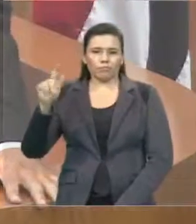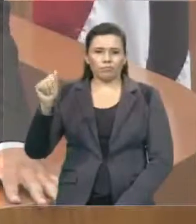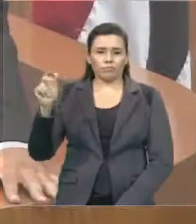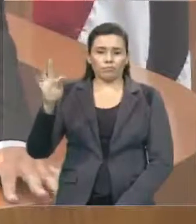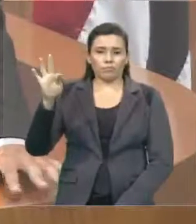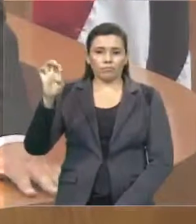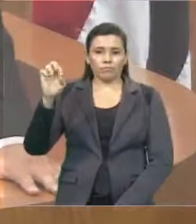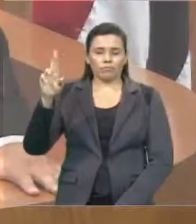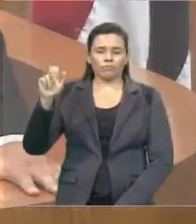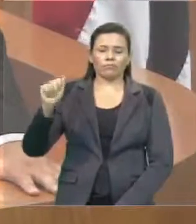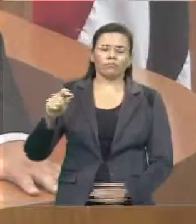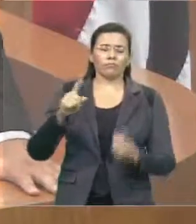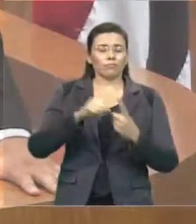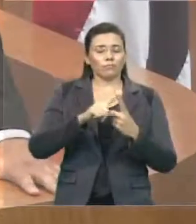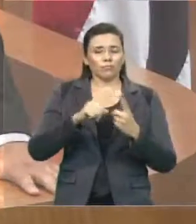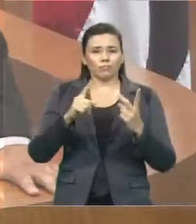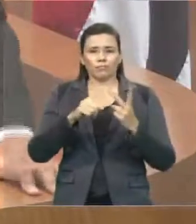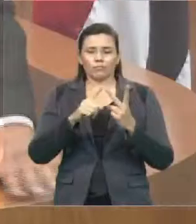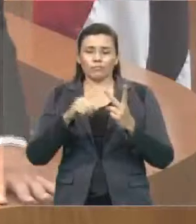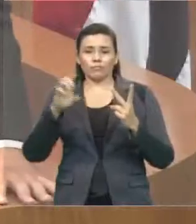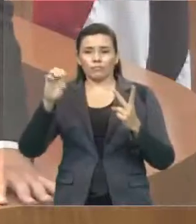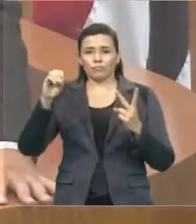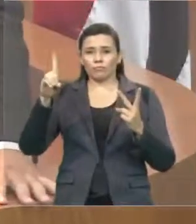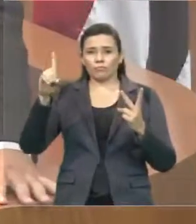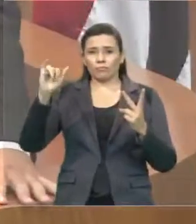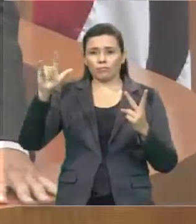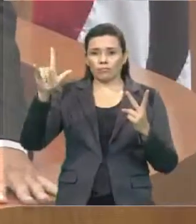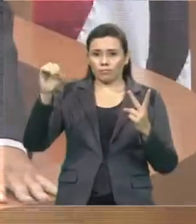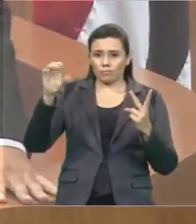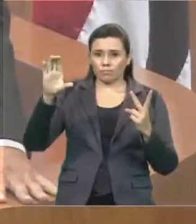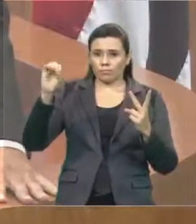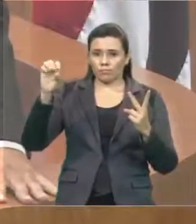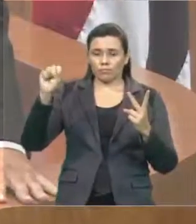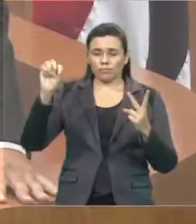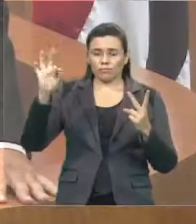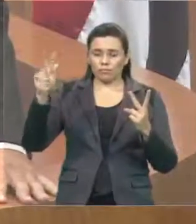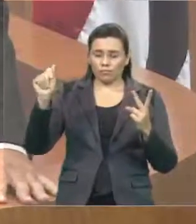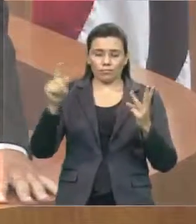Bom Pastor. Já foi uma referência